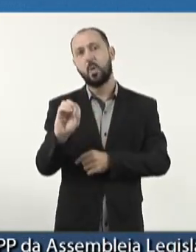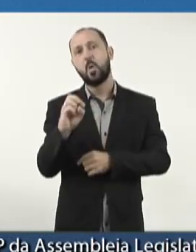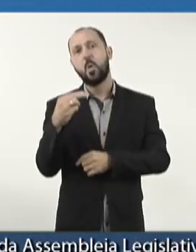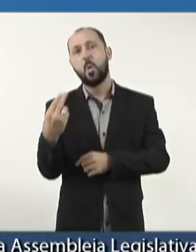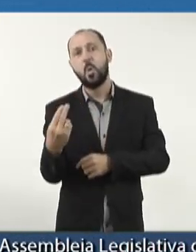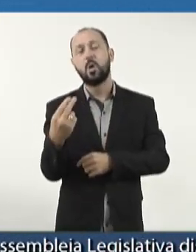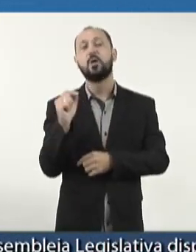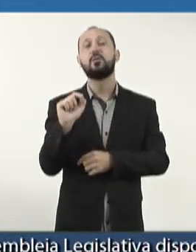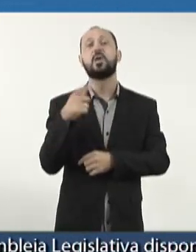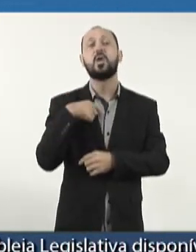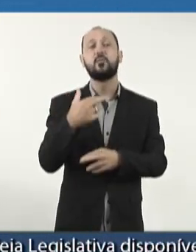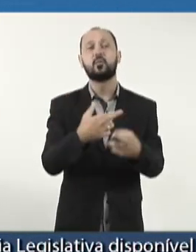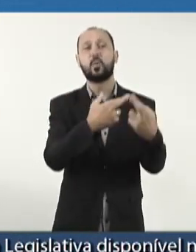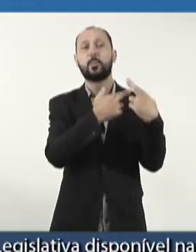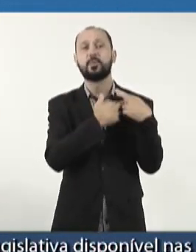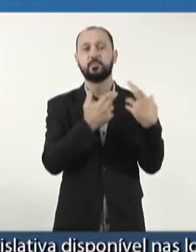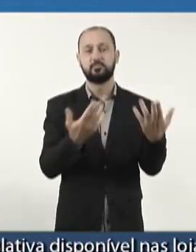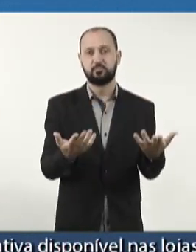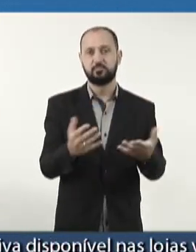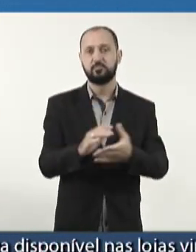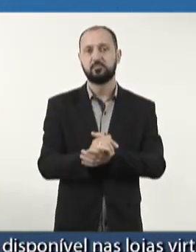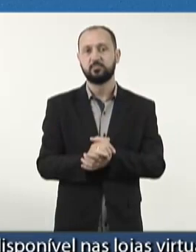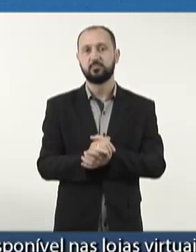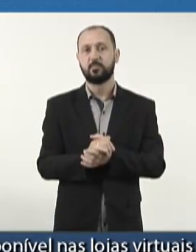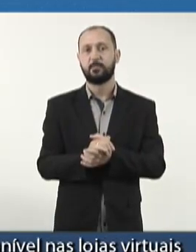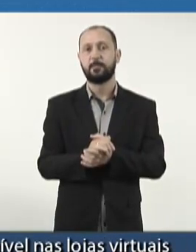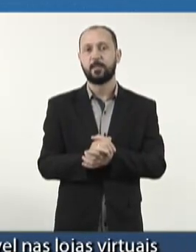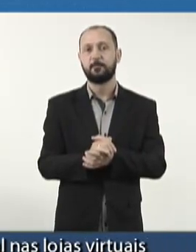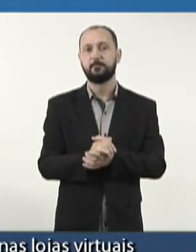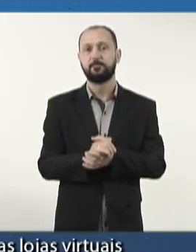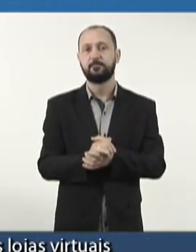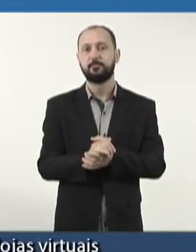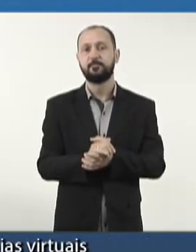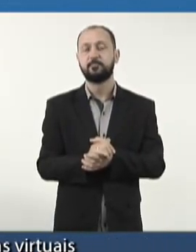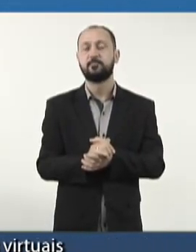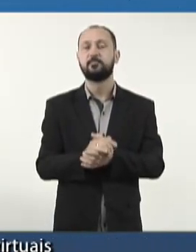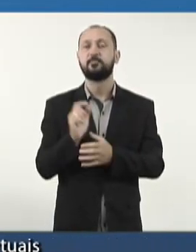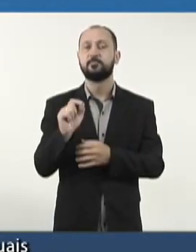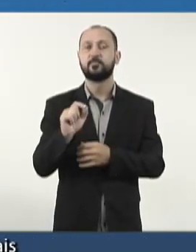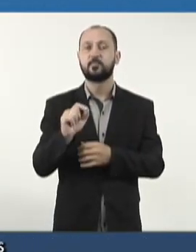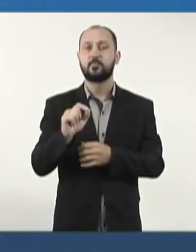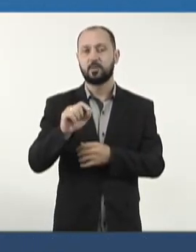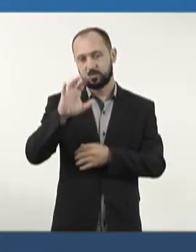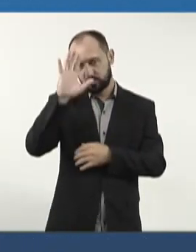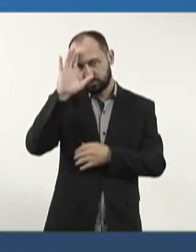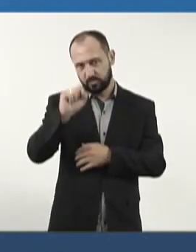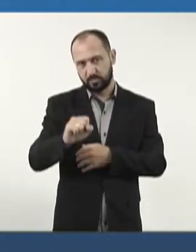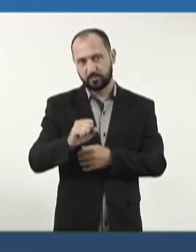a quem for o responsável para que isto seja resolvido.